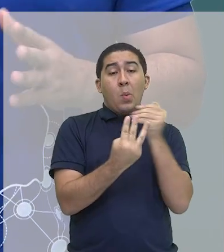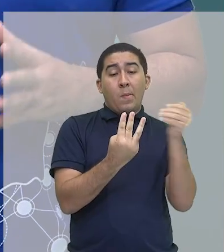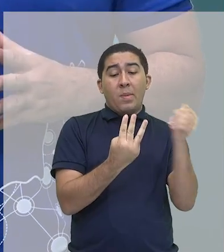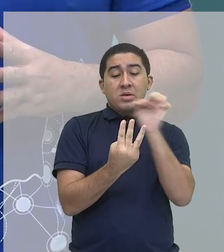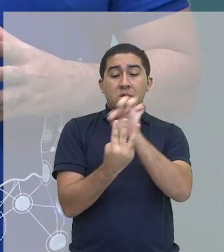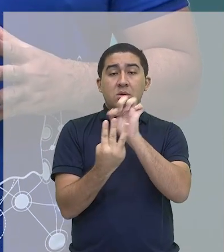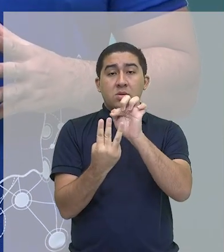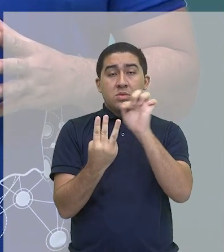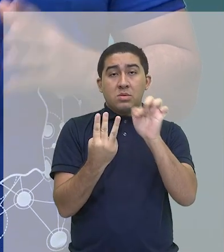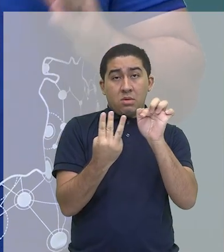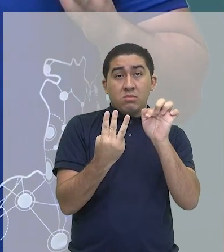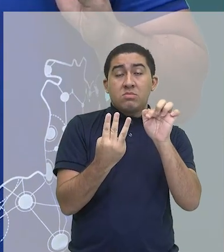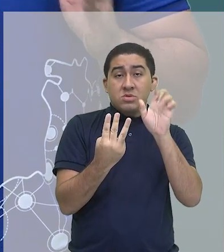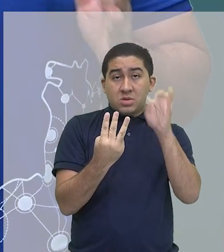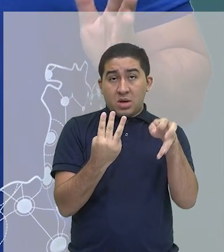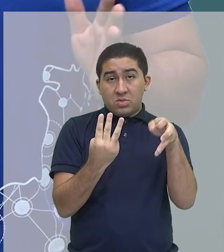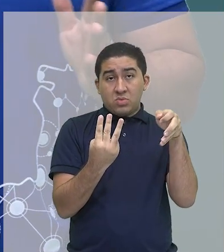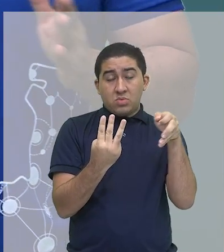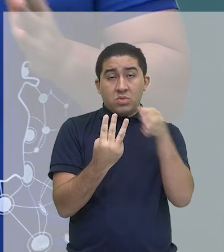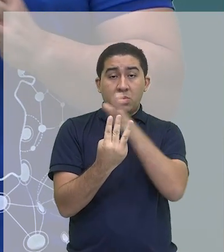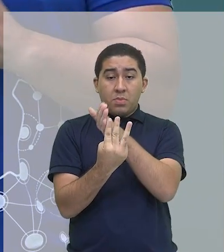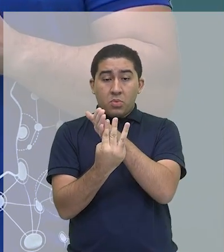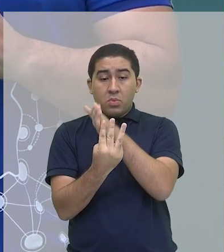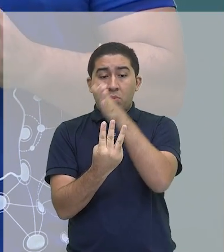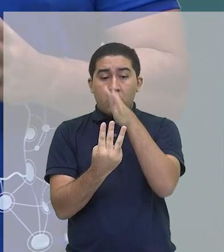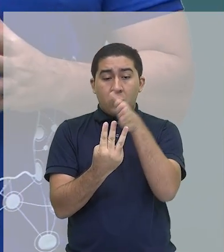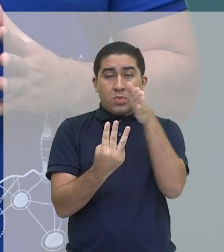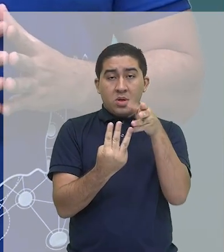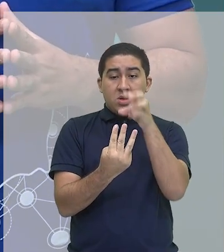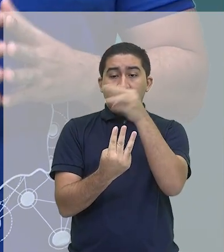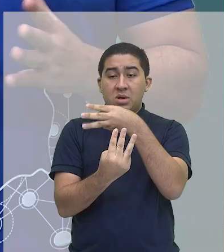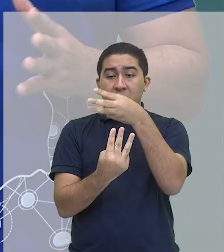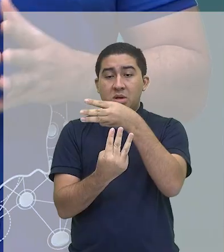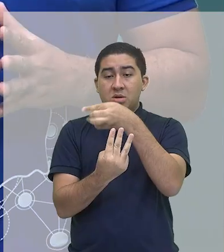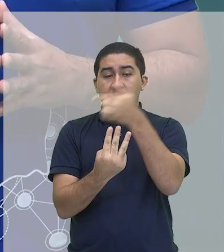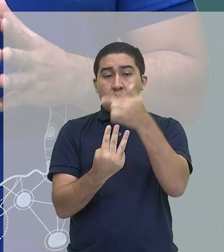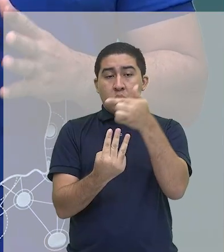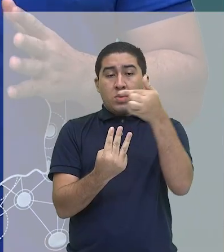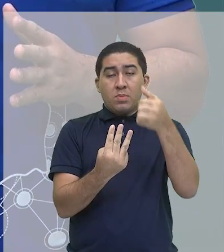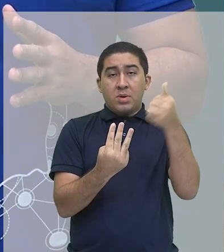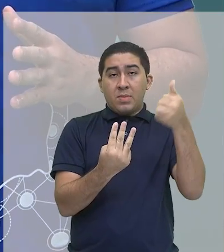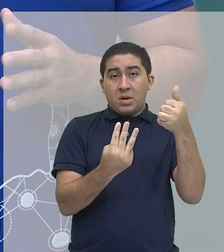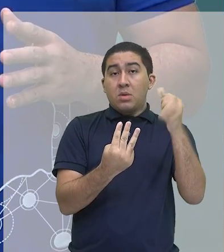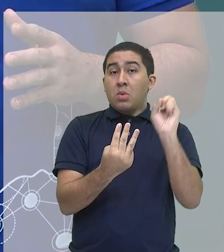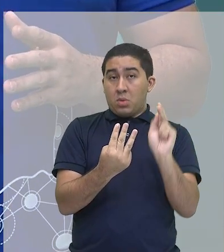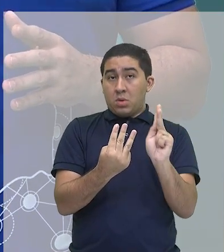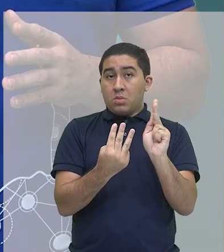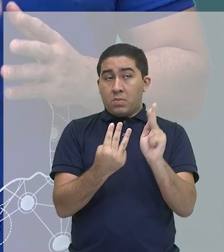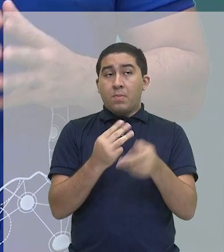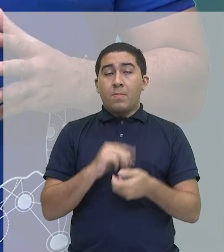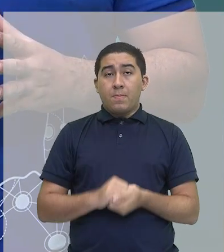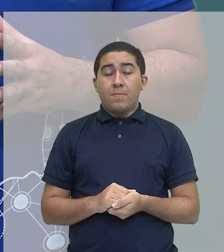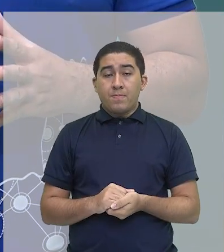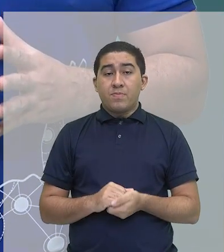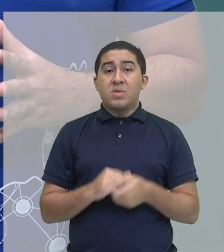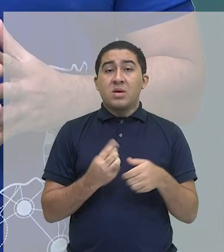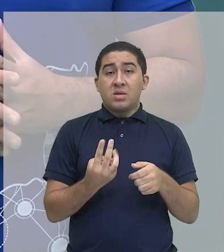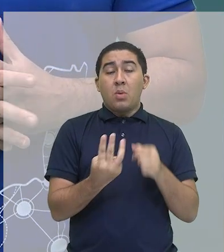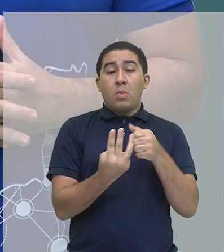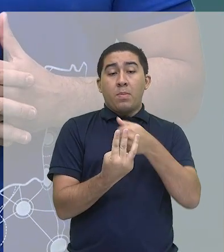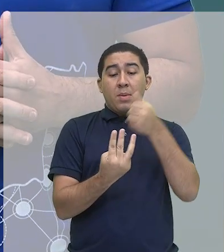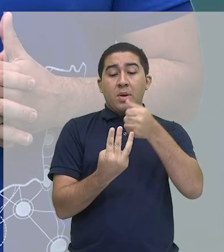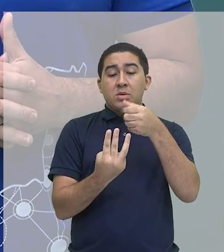nunca de frente para trás, ok? Sempre de trás para frente. Bom, nós vamos duplicar a